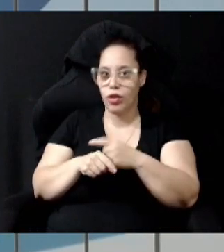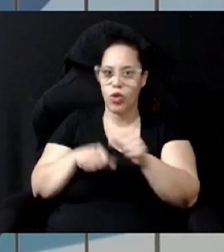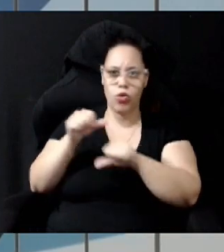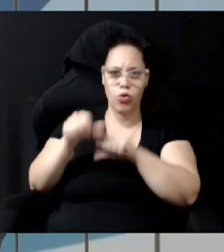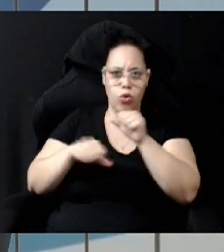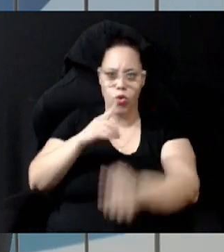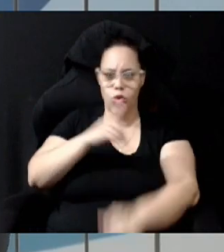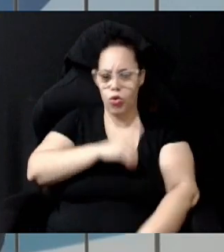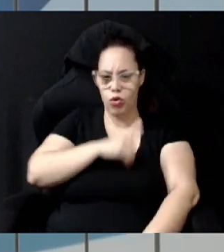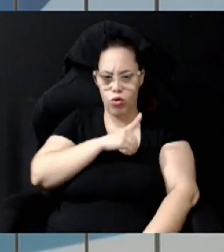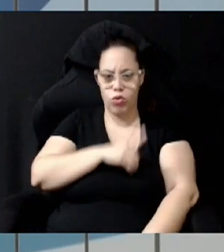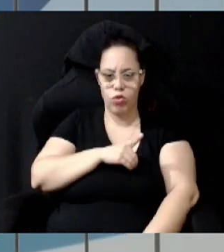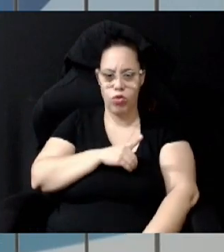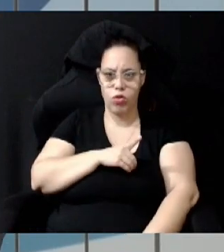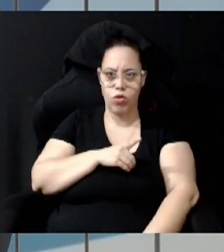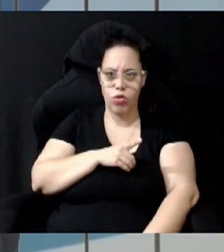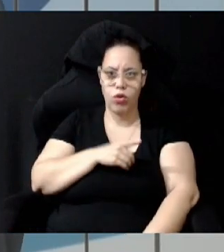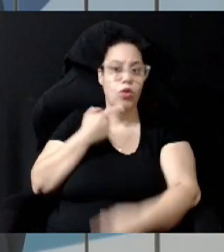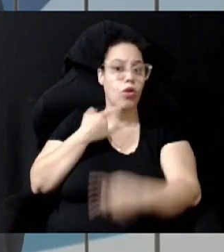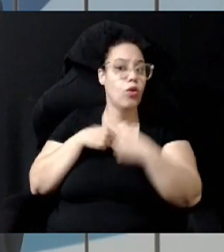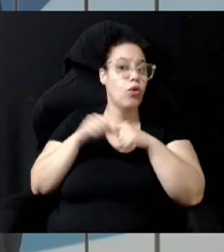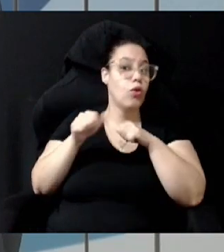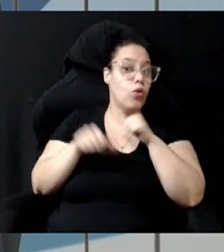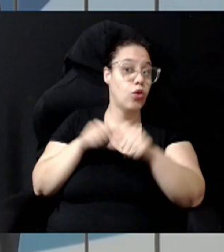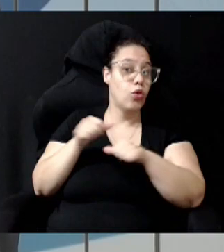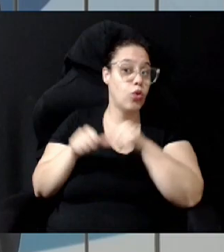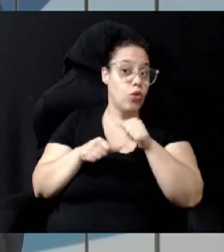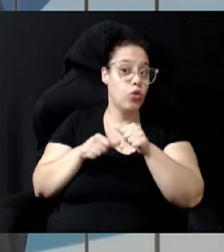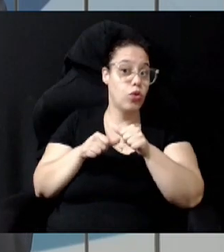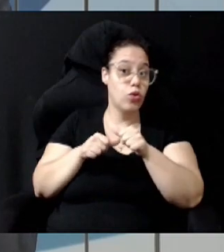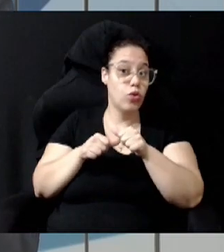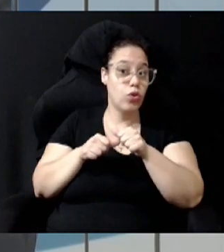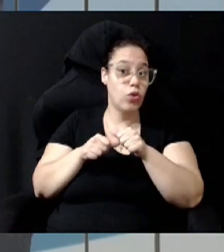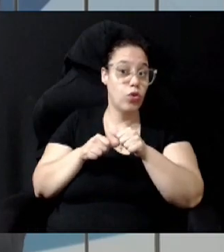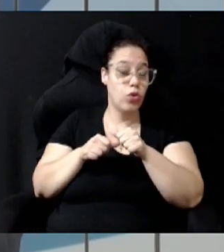desejou trocar delegado, não deixou o Zé Eduardo Cardoso